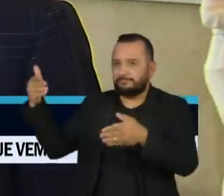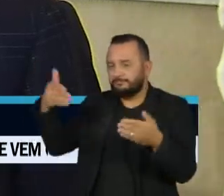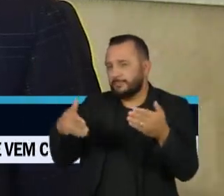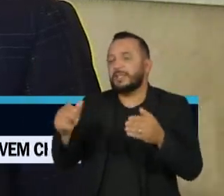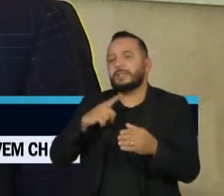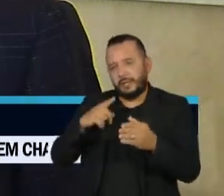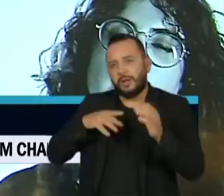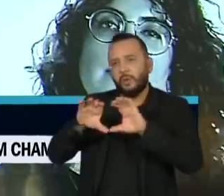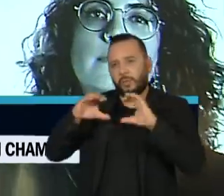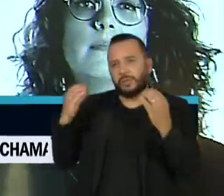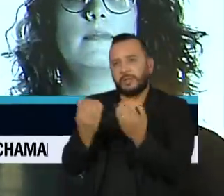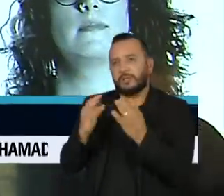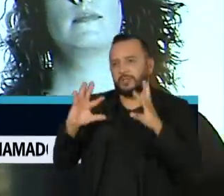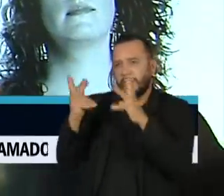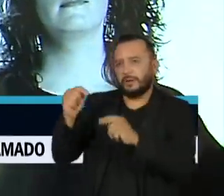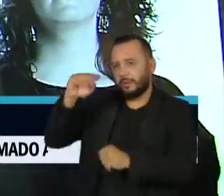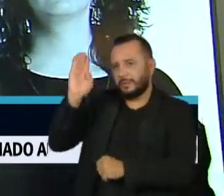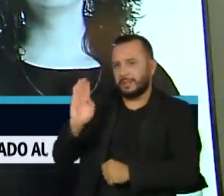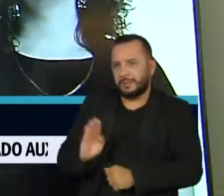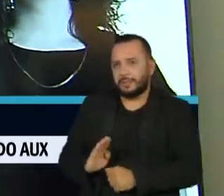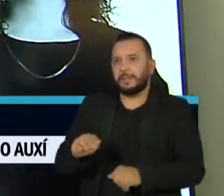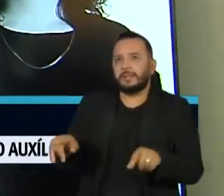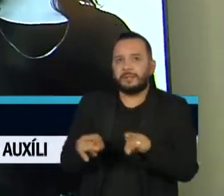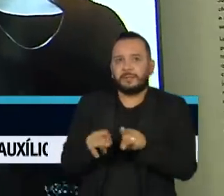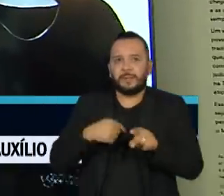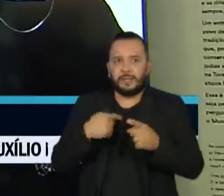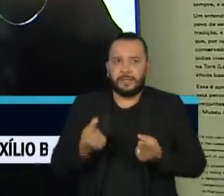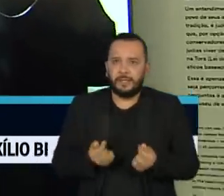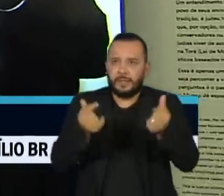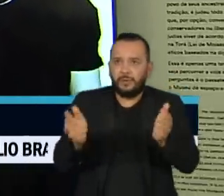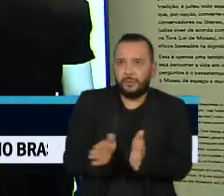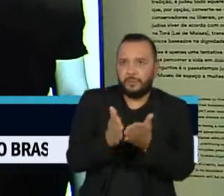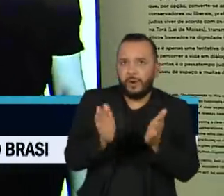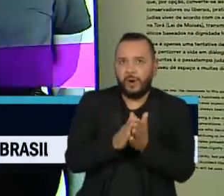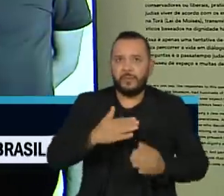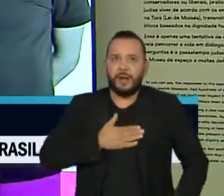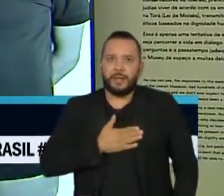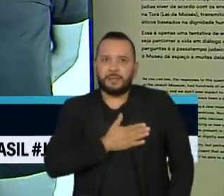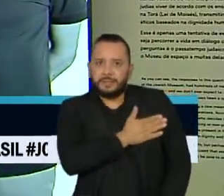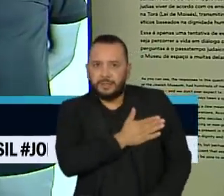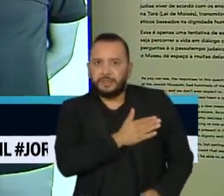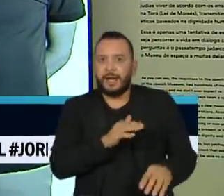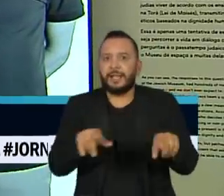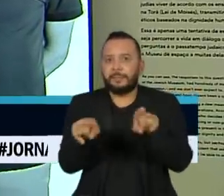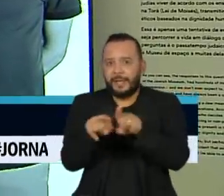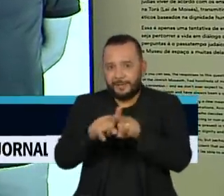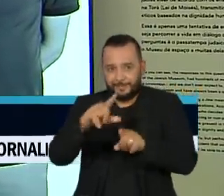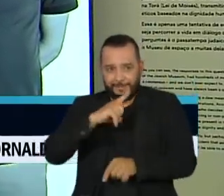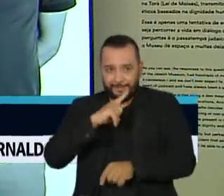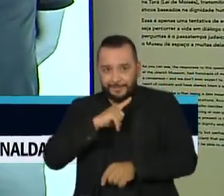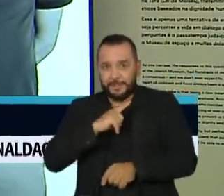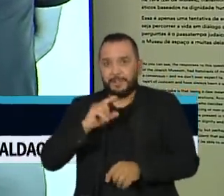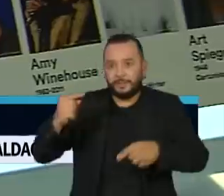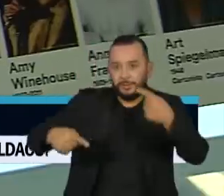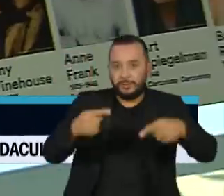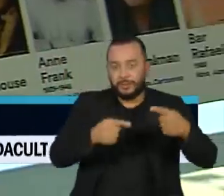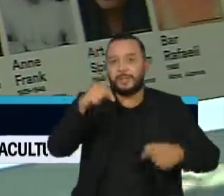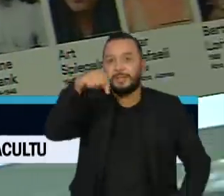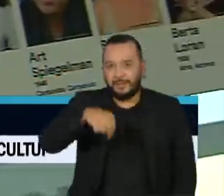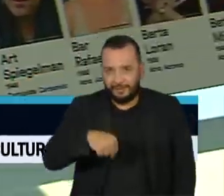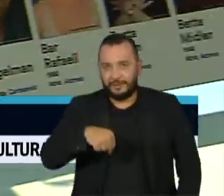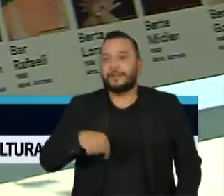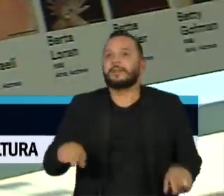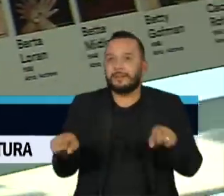geral brasileira. Questões como desigualdade social, racismo, discriminação, antissemitismo, são todos discutidos aqui dentro e